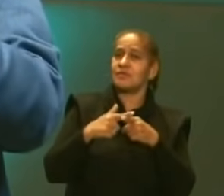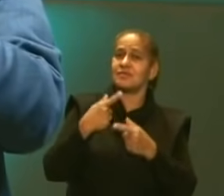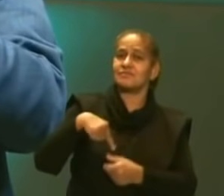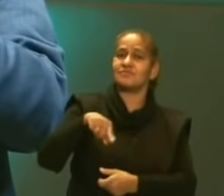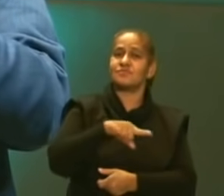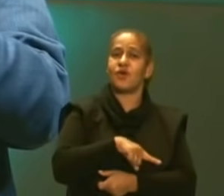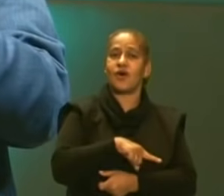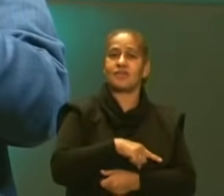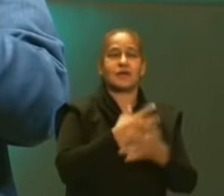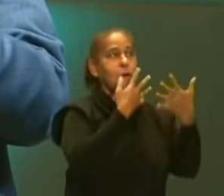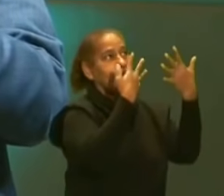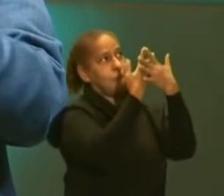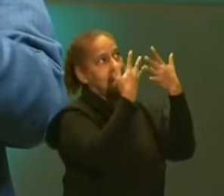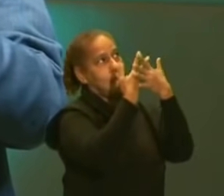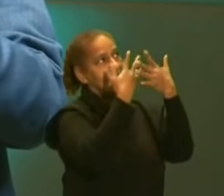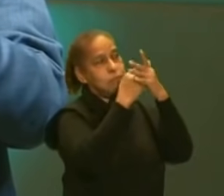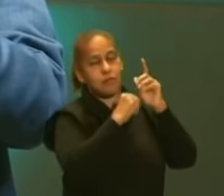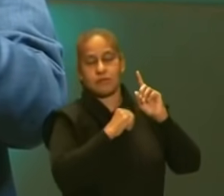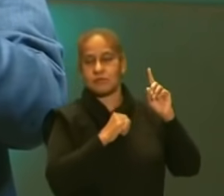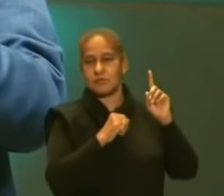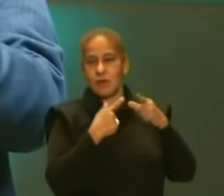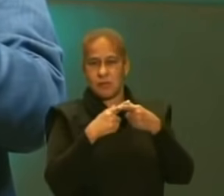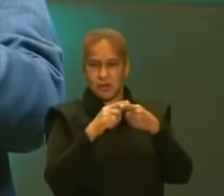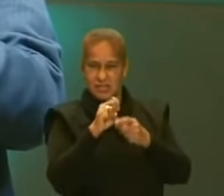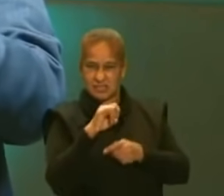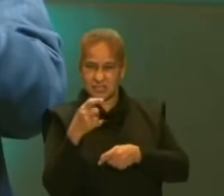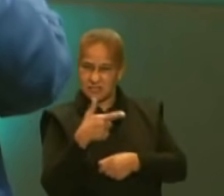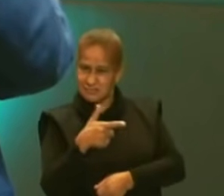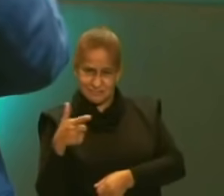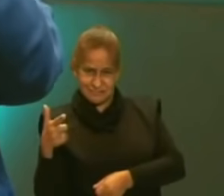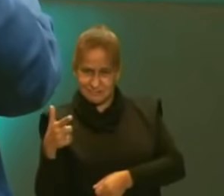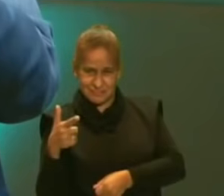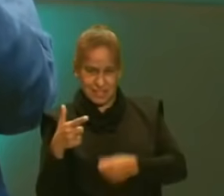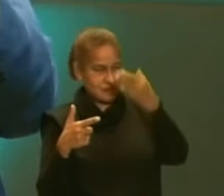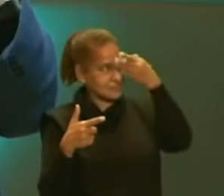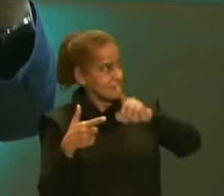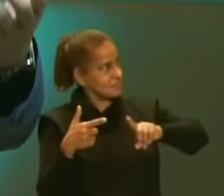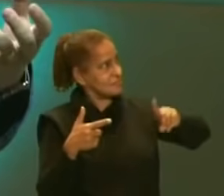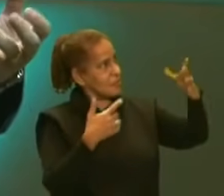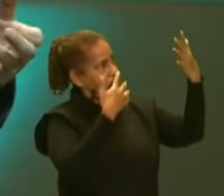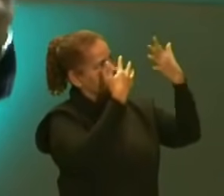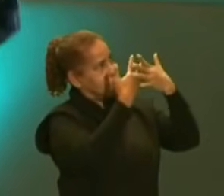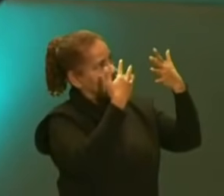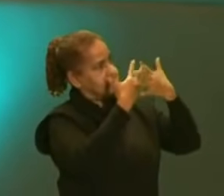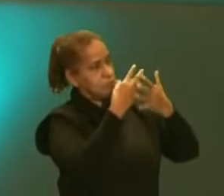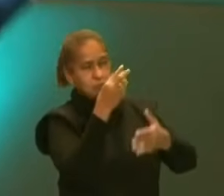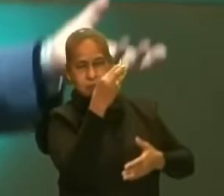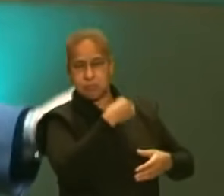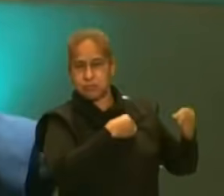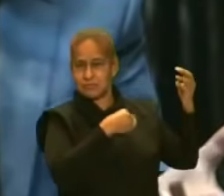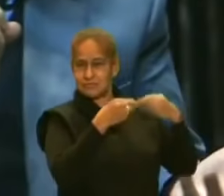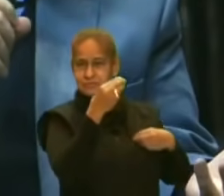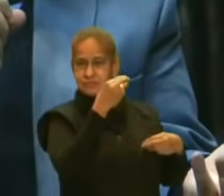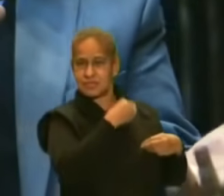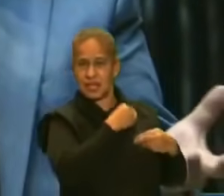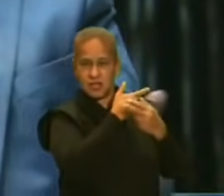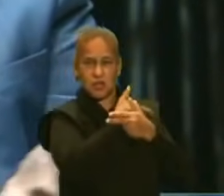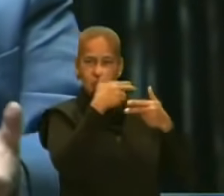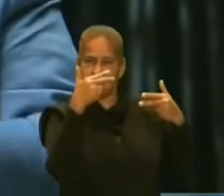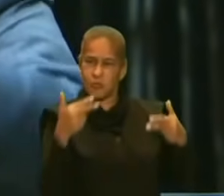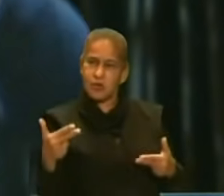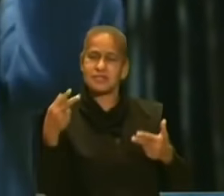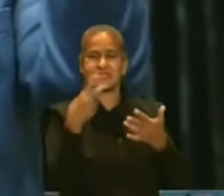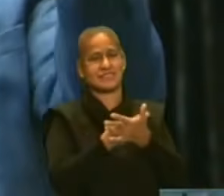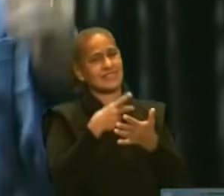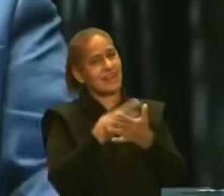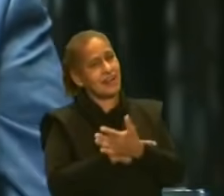confessa. Se a gente não tem coragem diante de Deus de confessá-lo num templo,